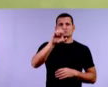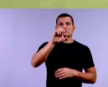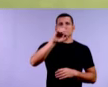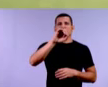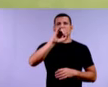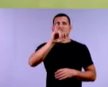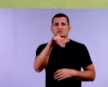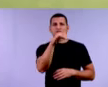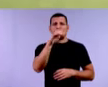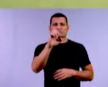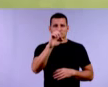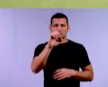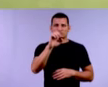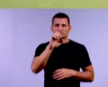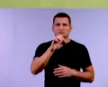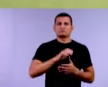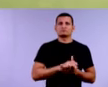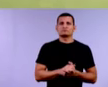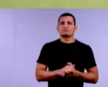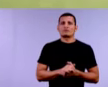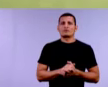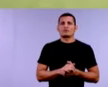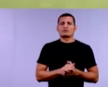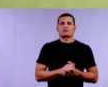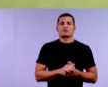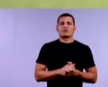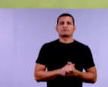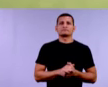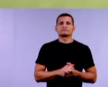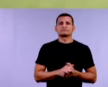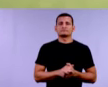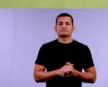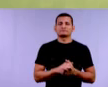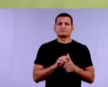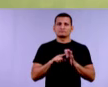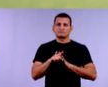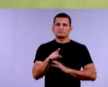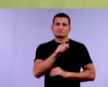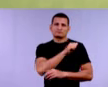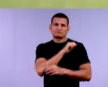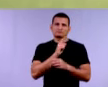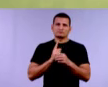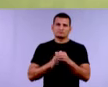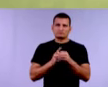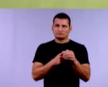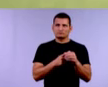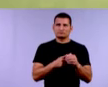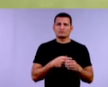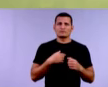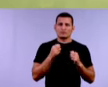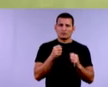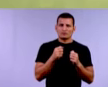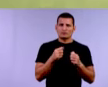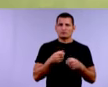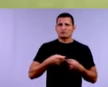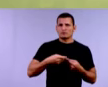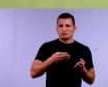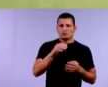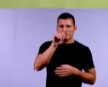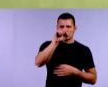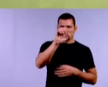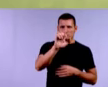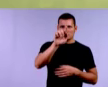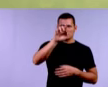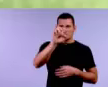já faço a pergunta dos alunos de Presidente Médici. Nós podemos empregar seguem em anexo? Pode utilizar esse em,